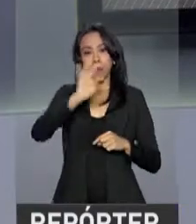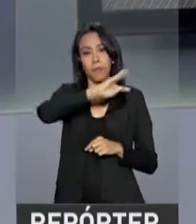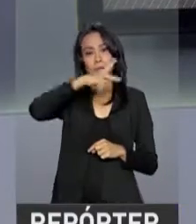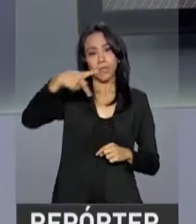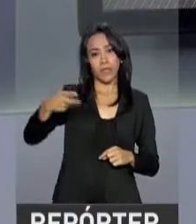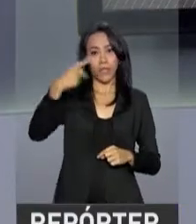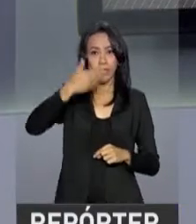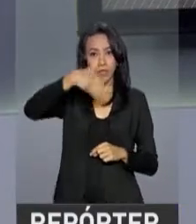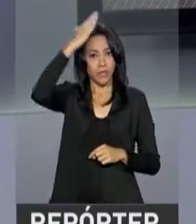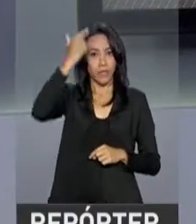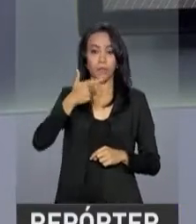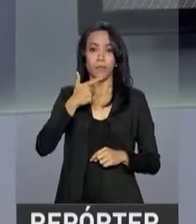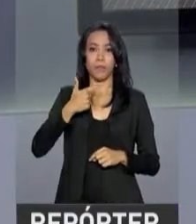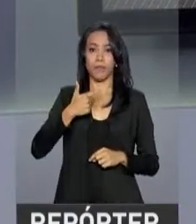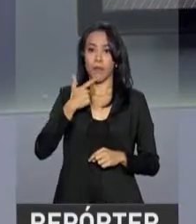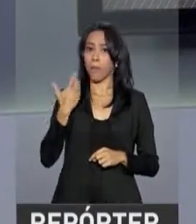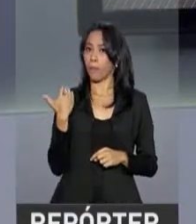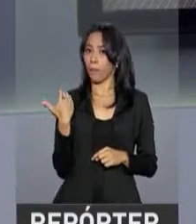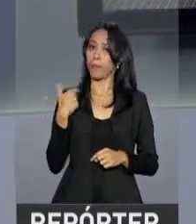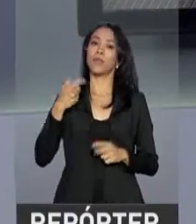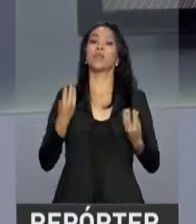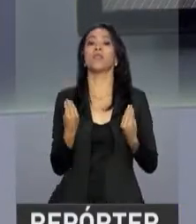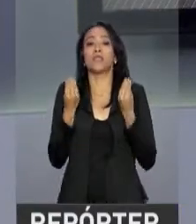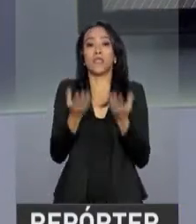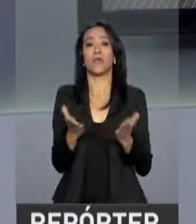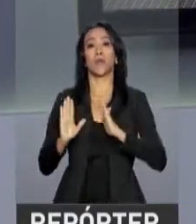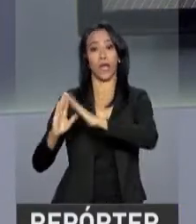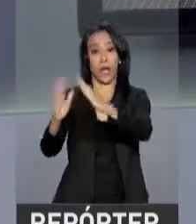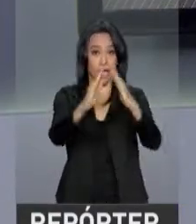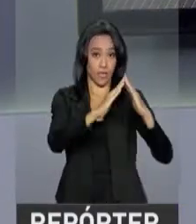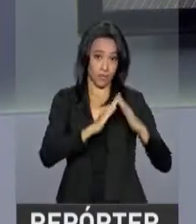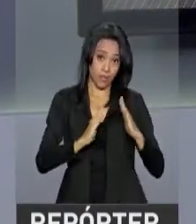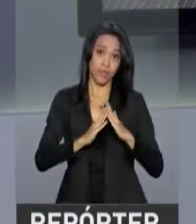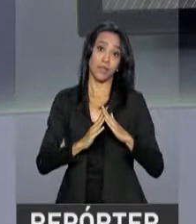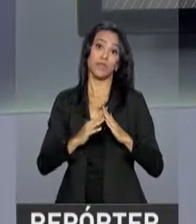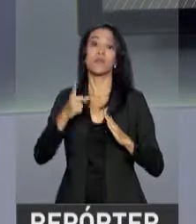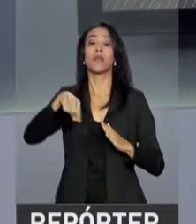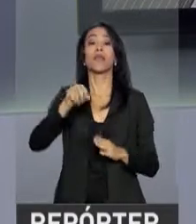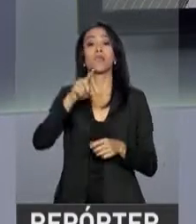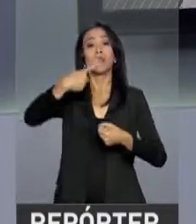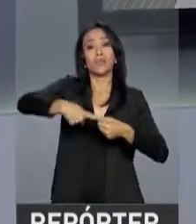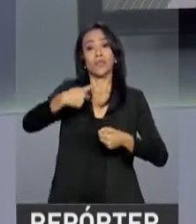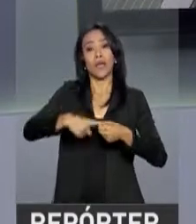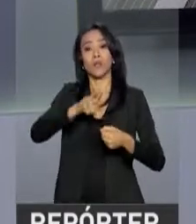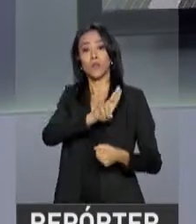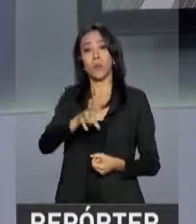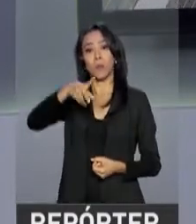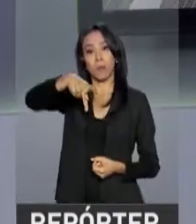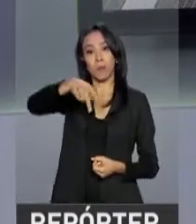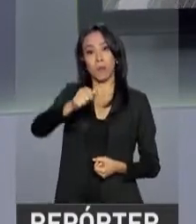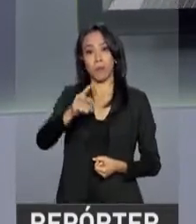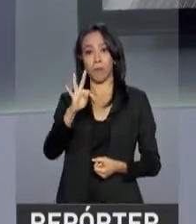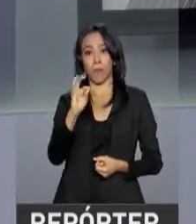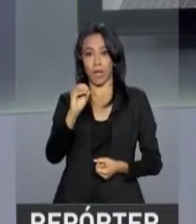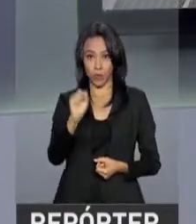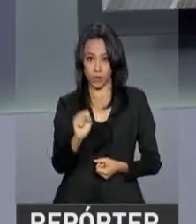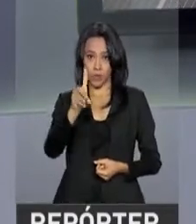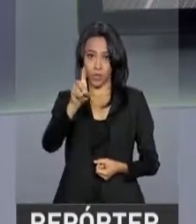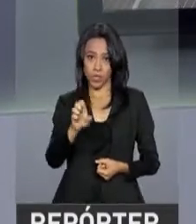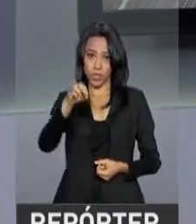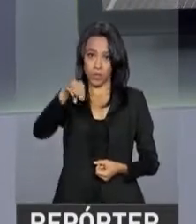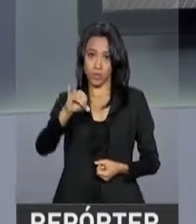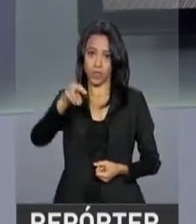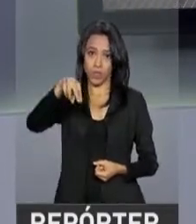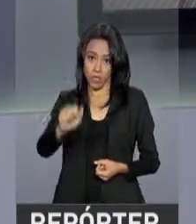entregou agora há pouco em residências do programa minha casa minha vida em patos de minas na região do triângulo mineiro os imóveis